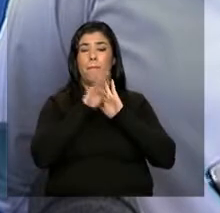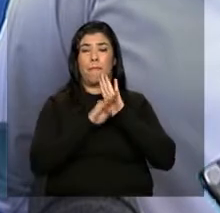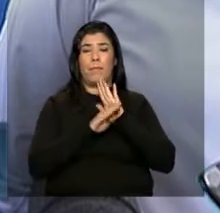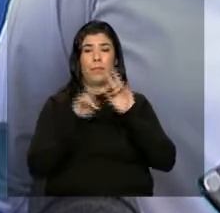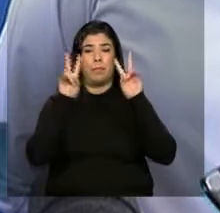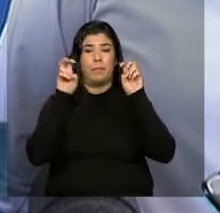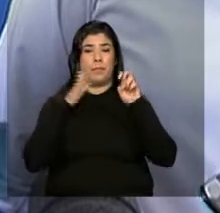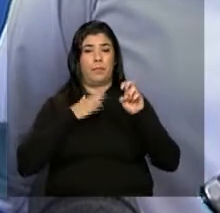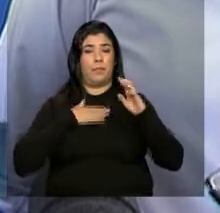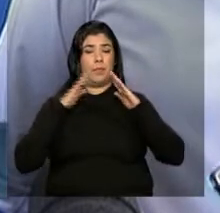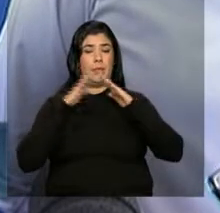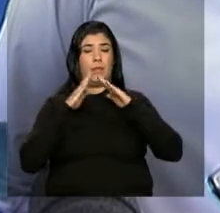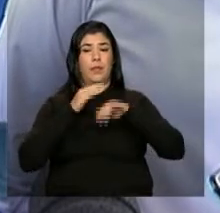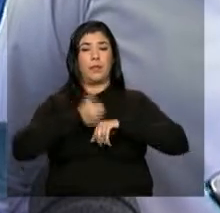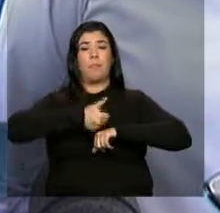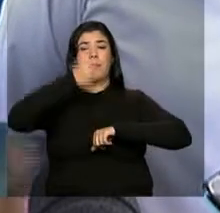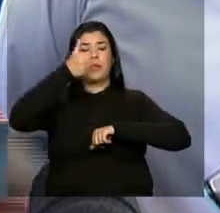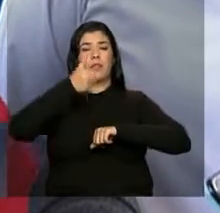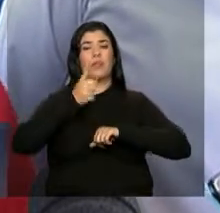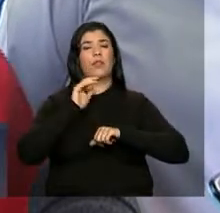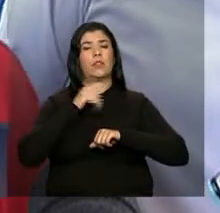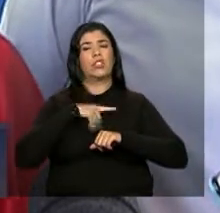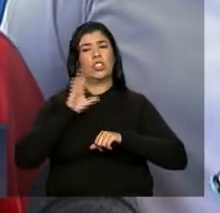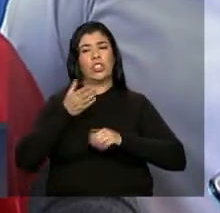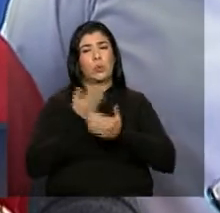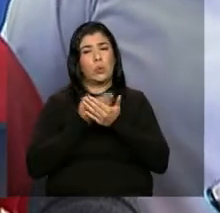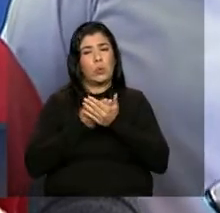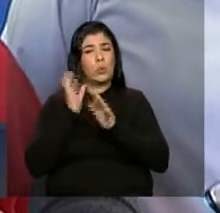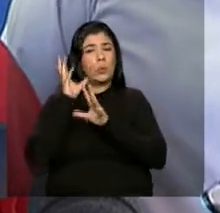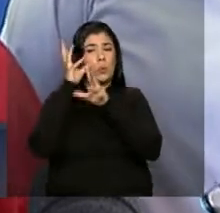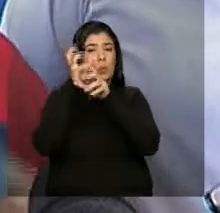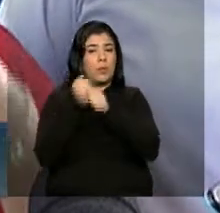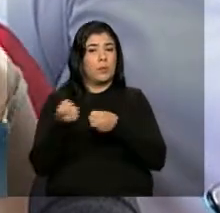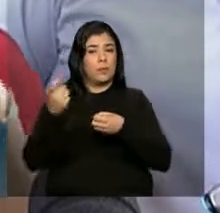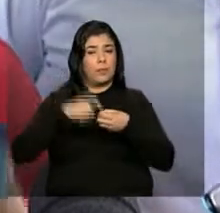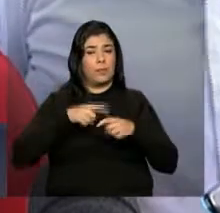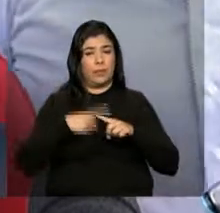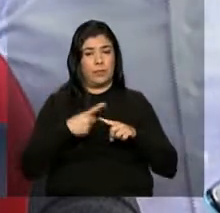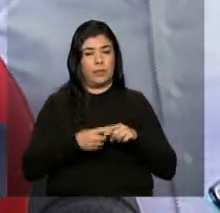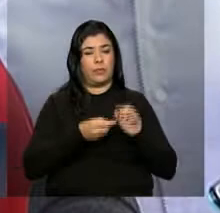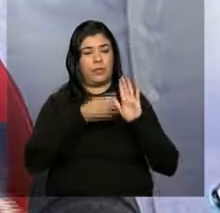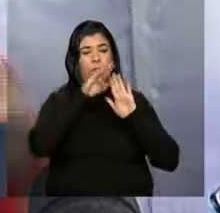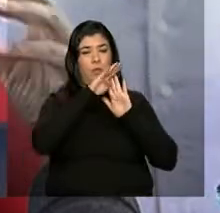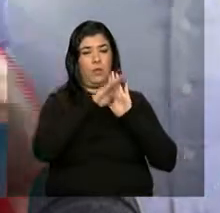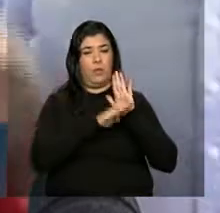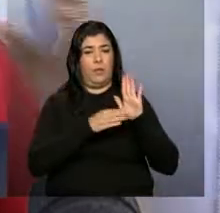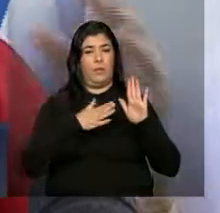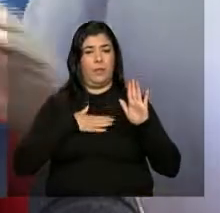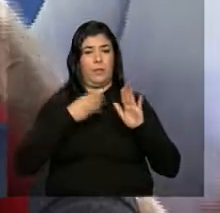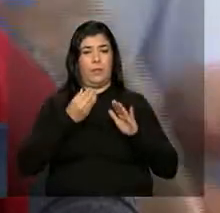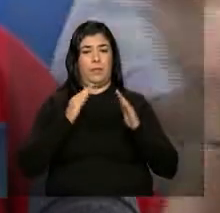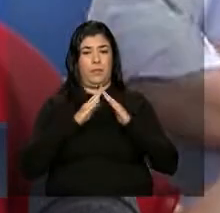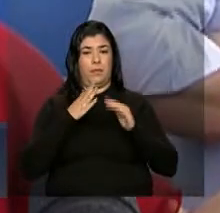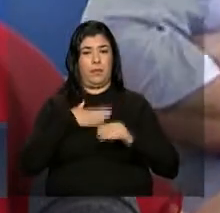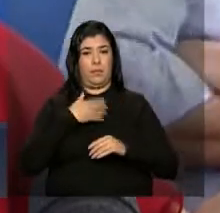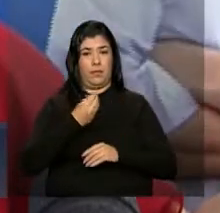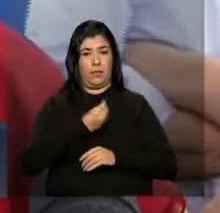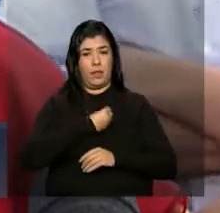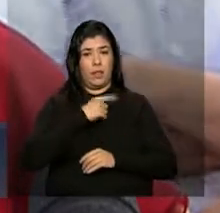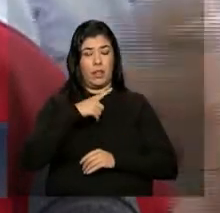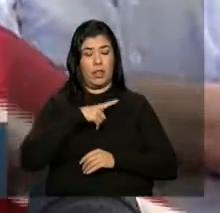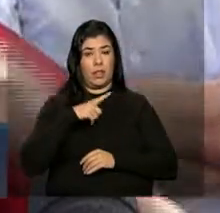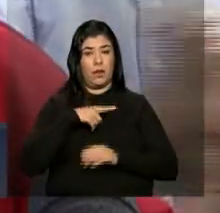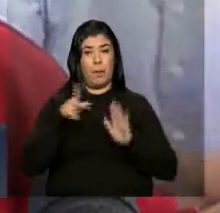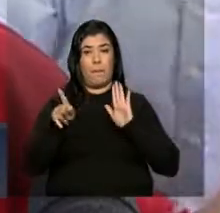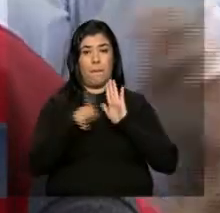estamos revendo. Sabe por quê? Porque, ao contrário do Minha Casa Minha Vida, que tem baixíssima, vamos dizer, para os